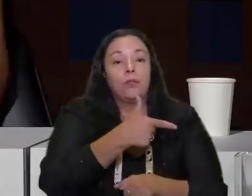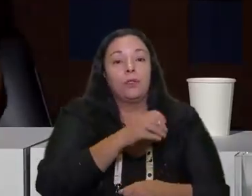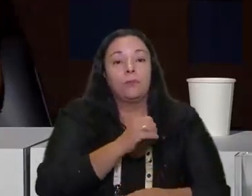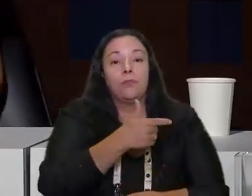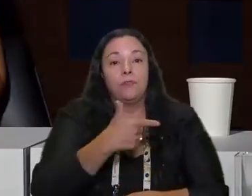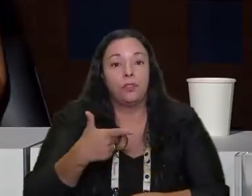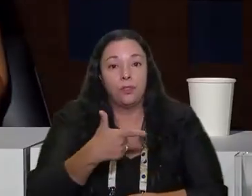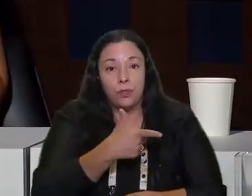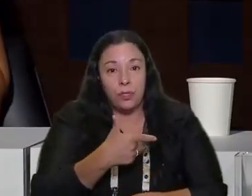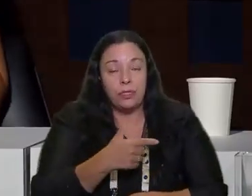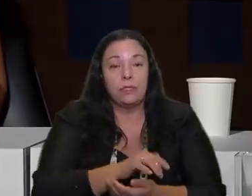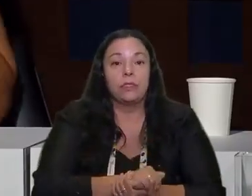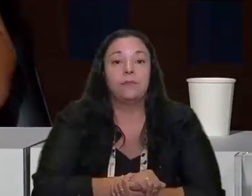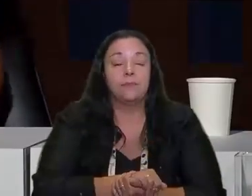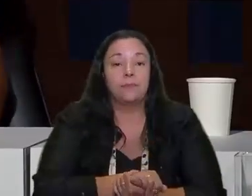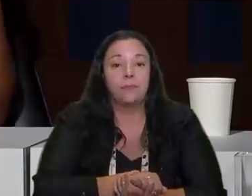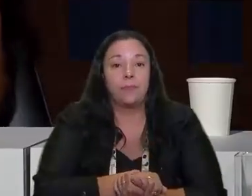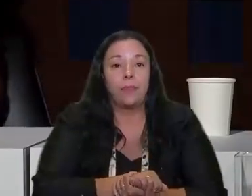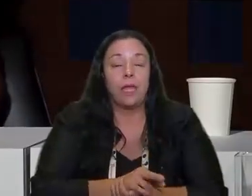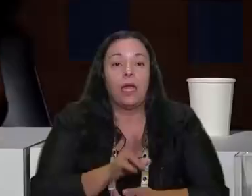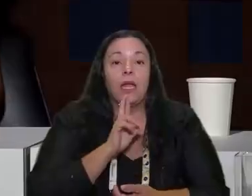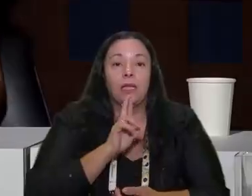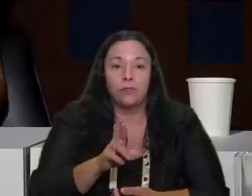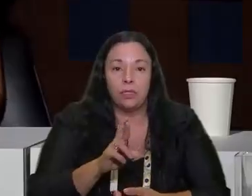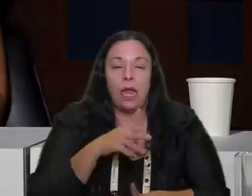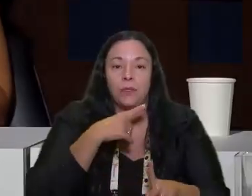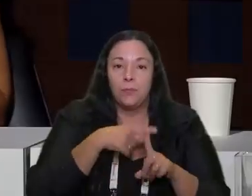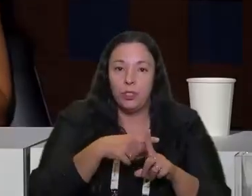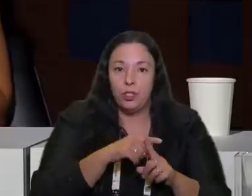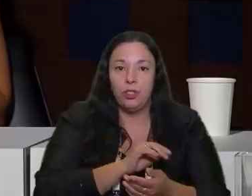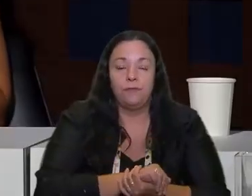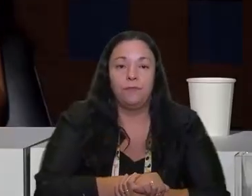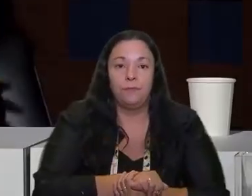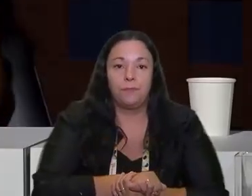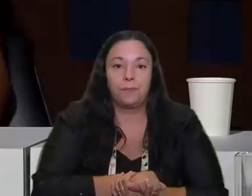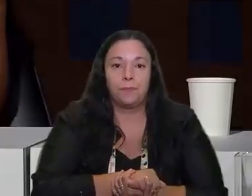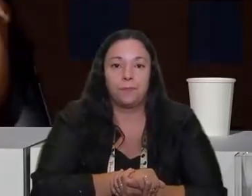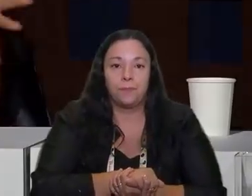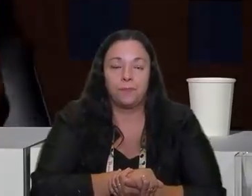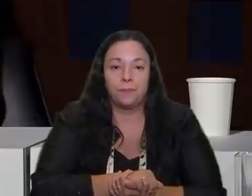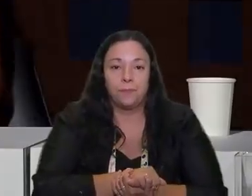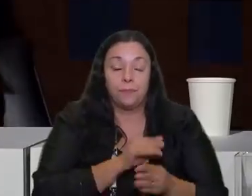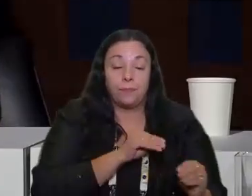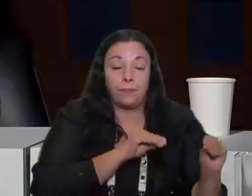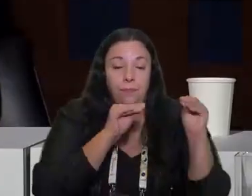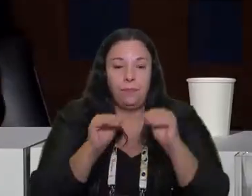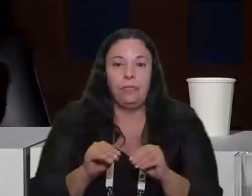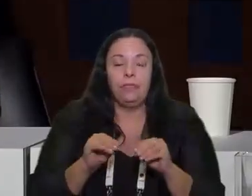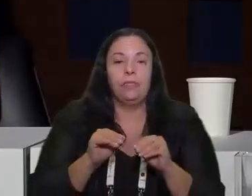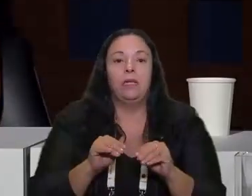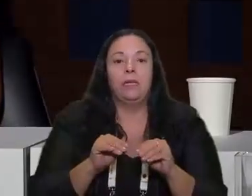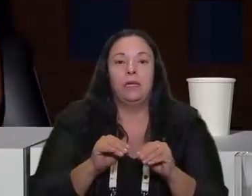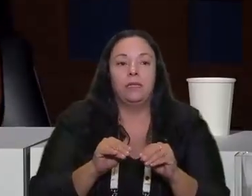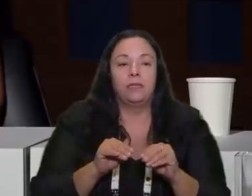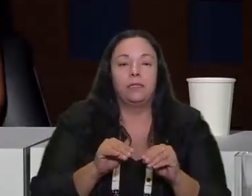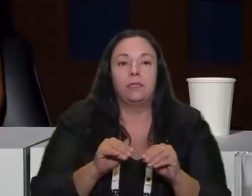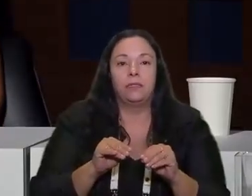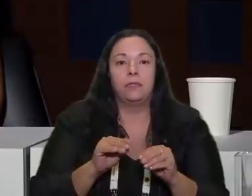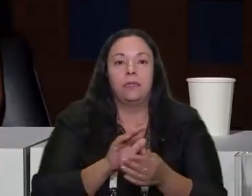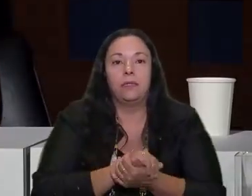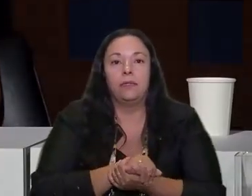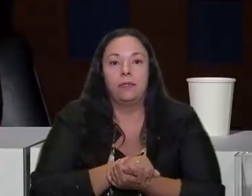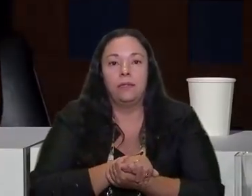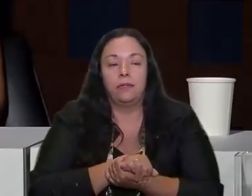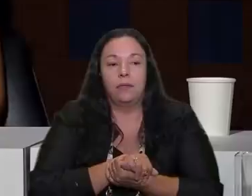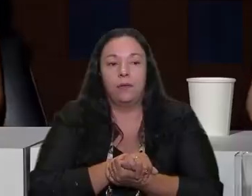2022, mas que gerou um resultado muito positivo. E a mudança deles foi muito notória. Eu